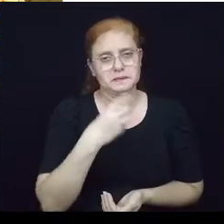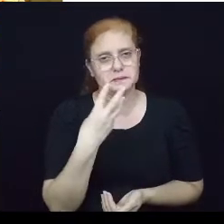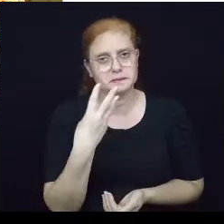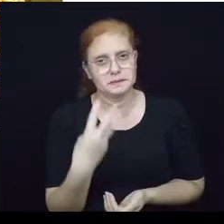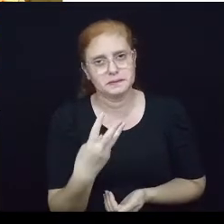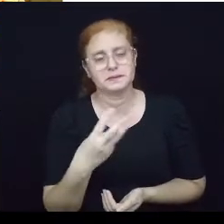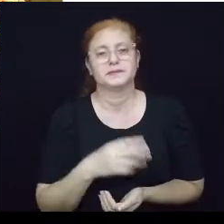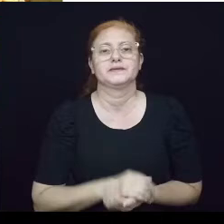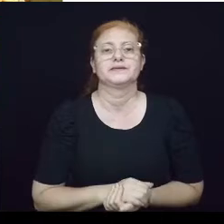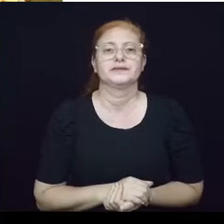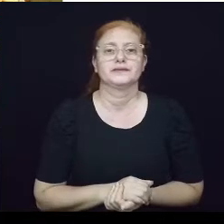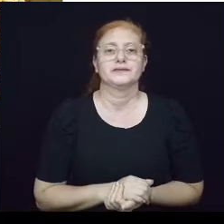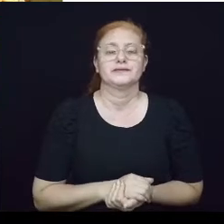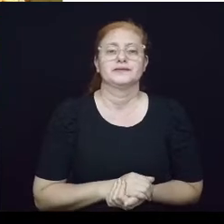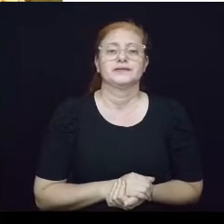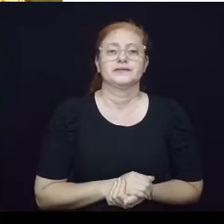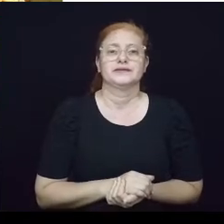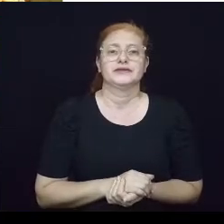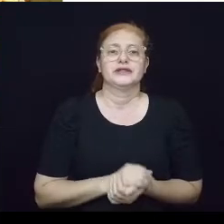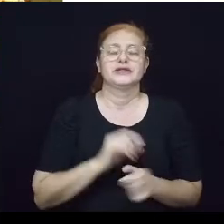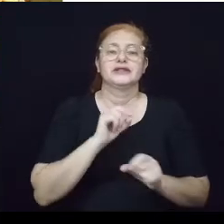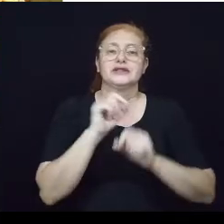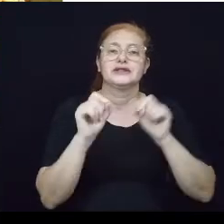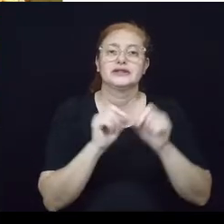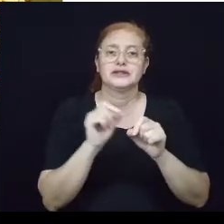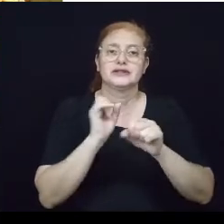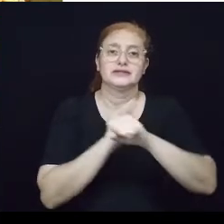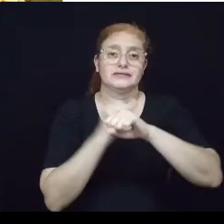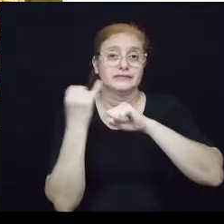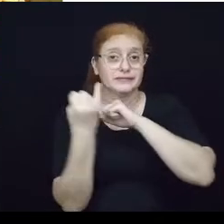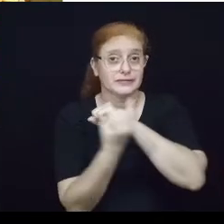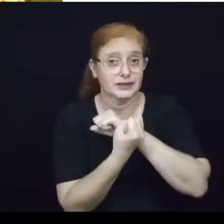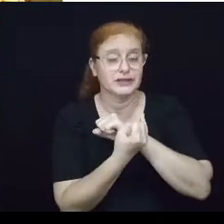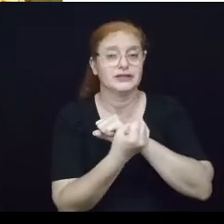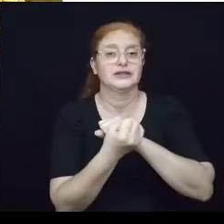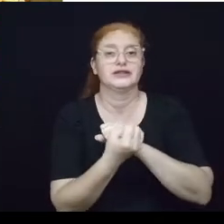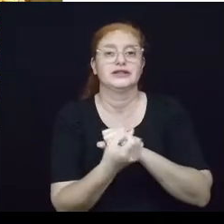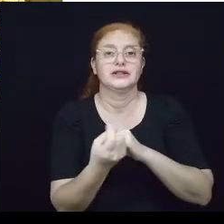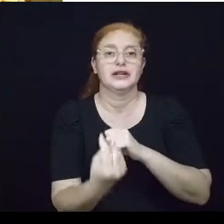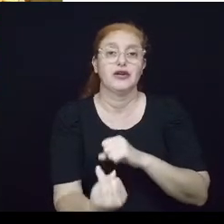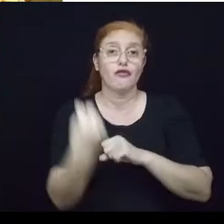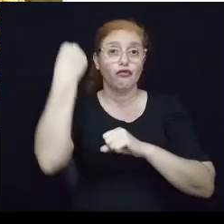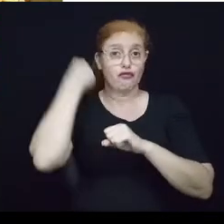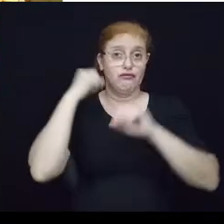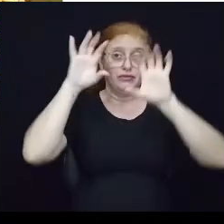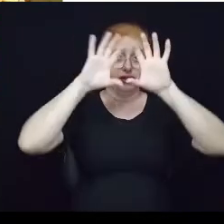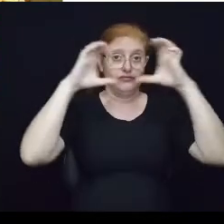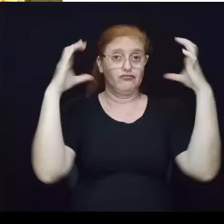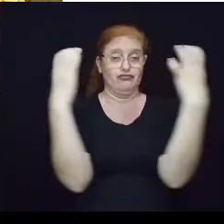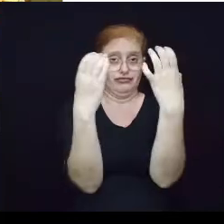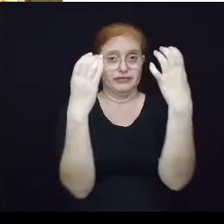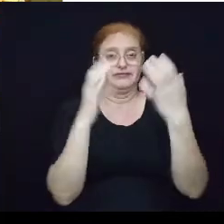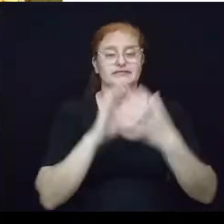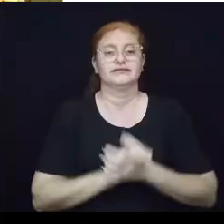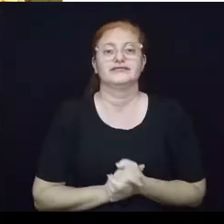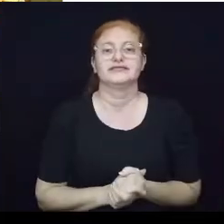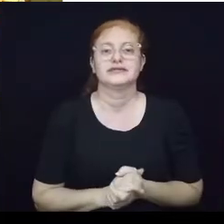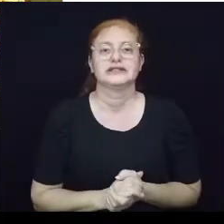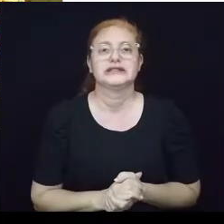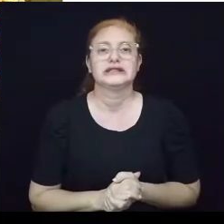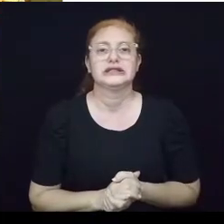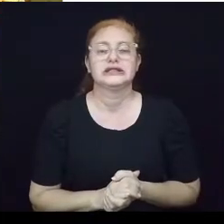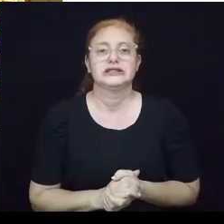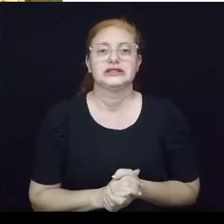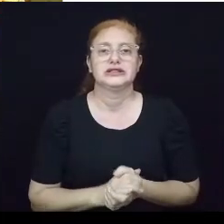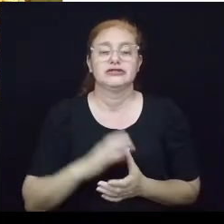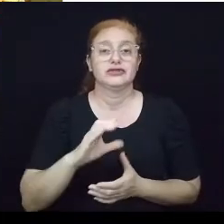frente formam o arquipélago. Aquela lá do fundo é a nuvem. Aí foi um cenário